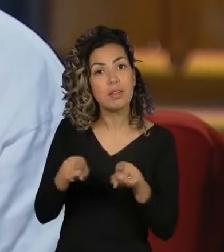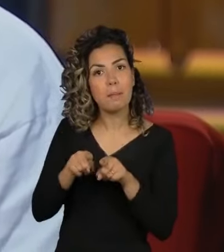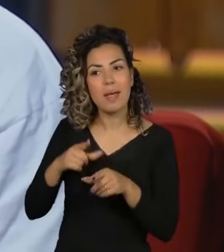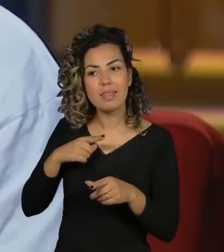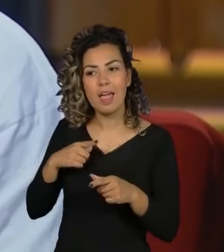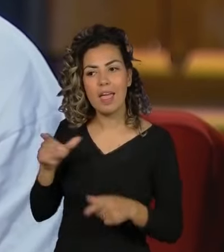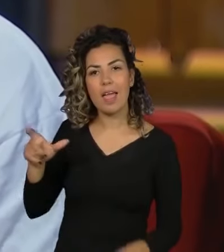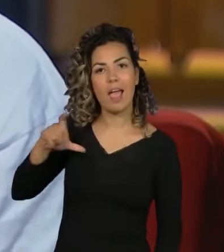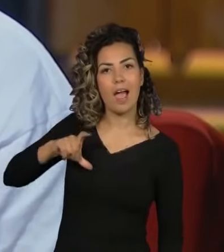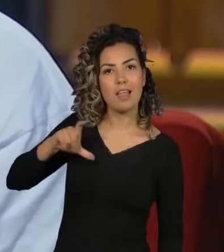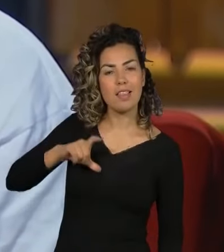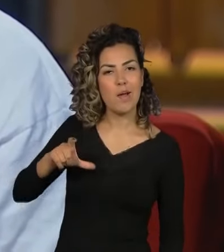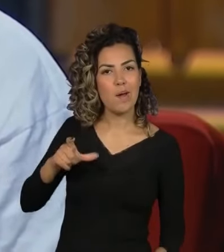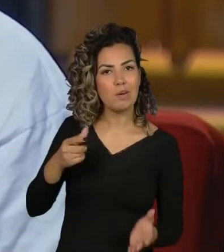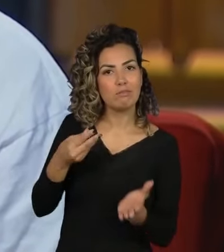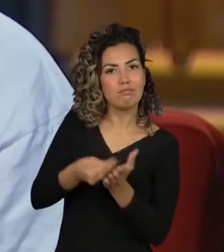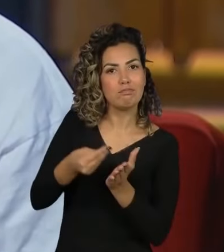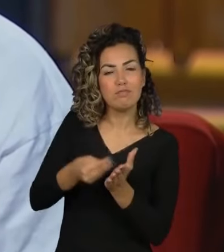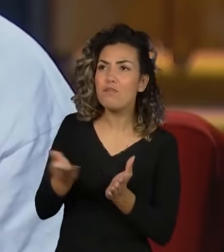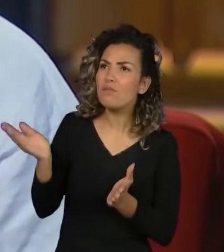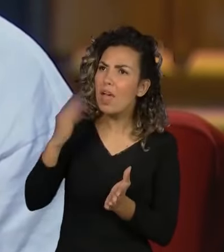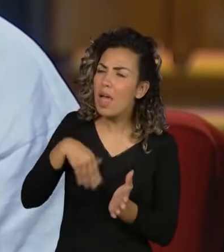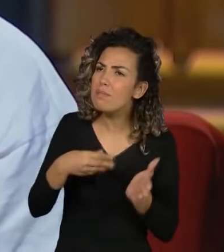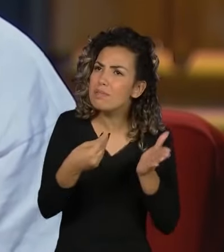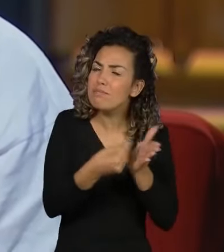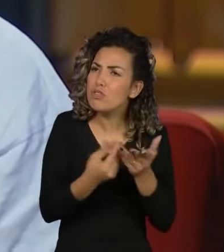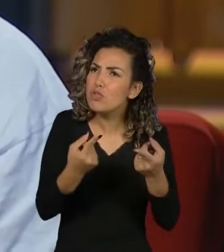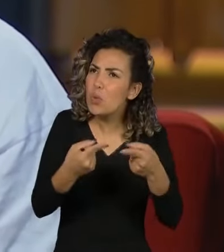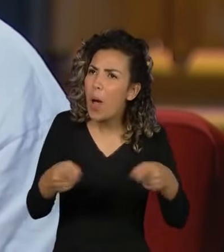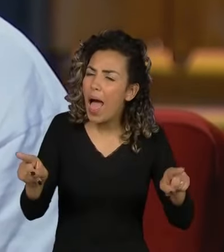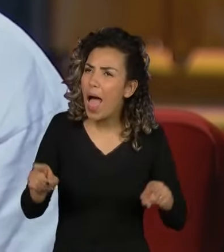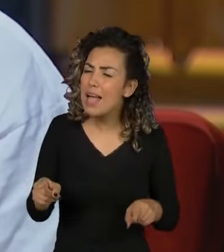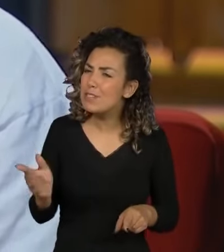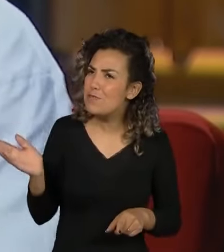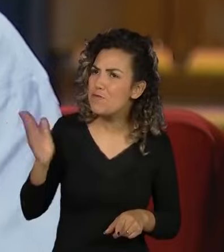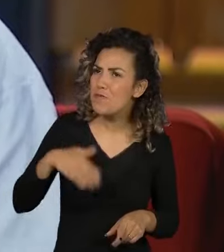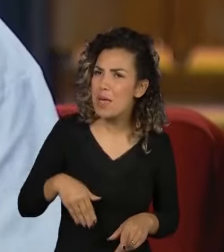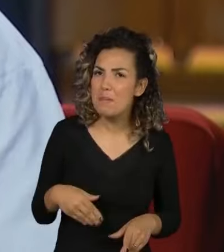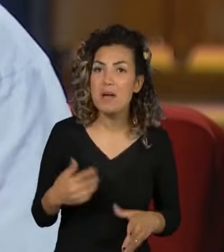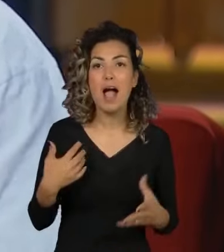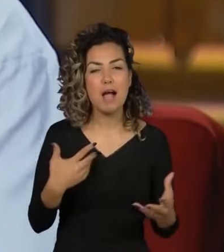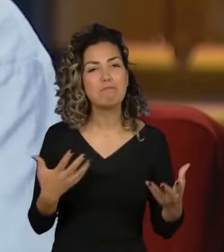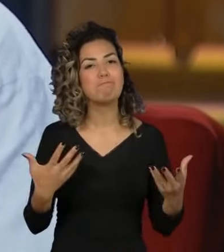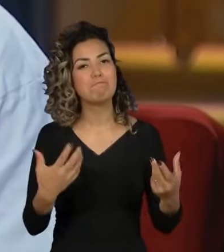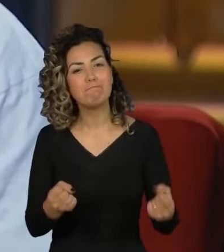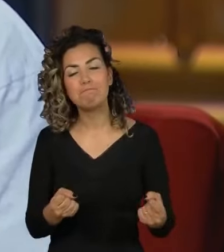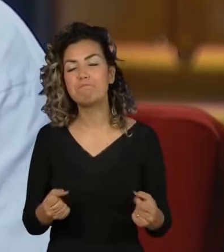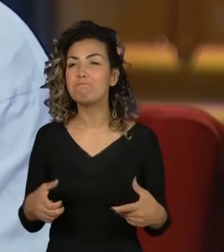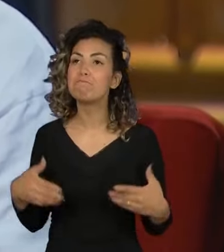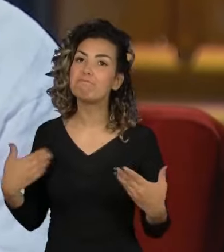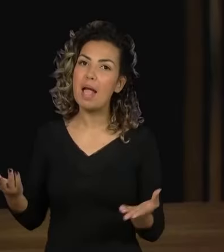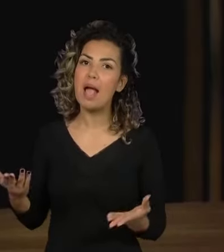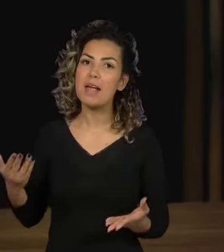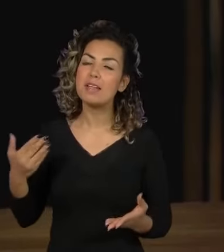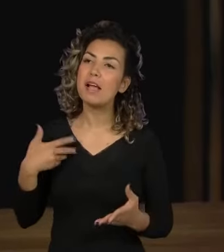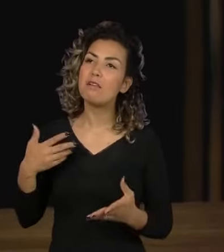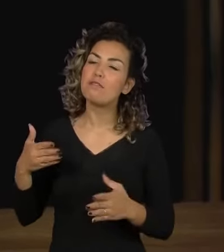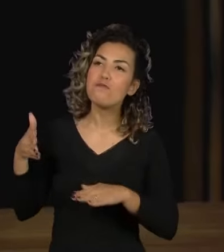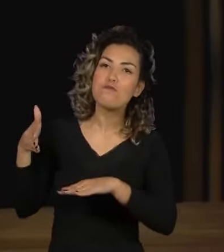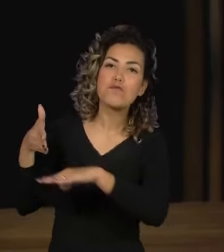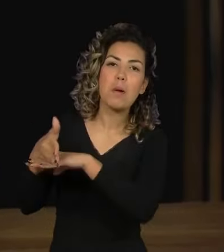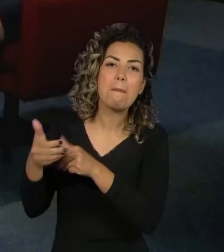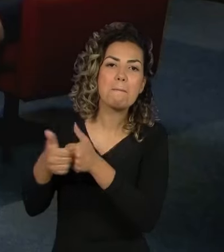né vamos passar lá vamos pegar um ticket vamos fazer churrasco lá em casa pá pá e pum e foi assim que você foi chegando para aquele lado Fi chegando mais